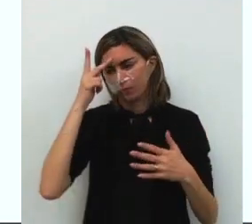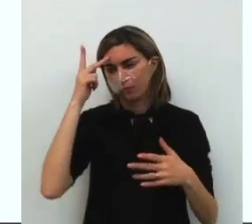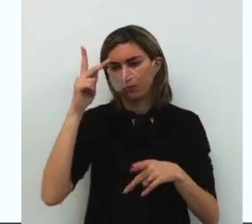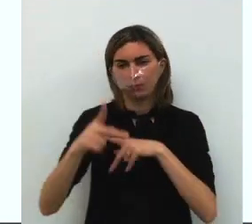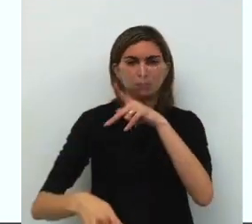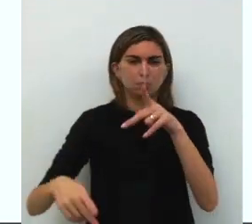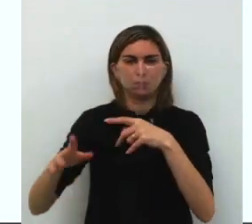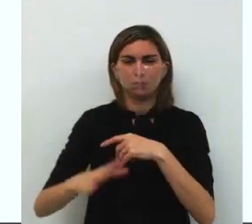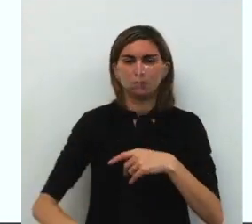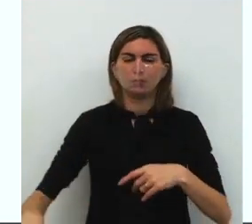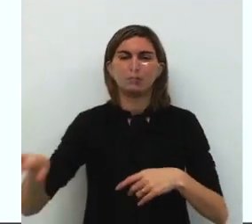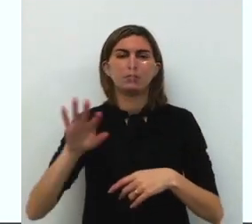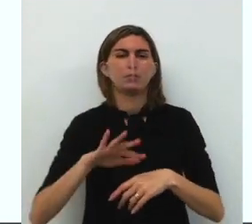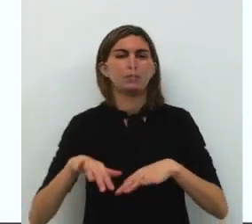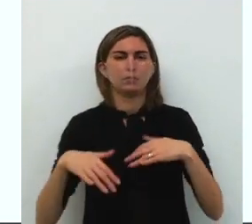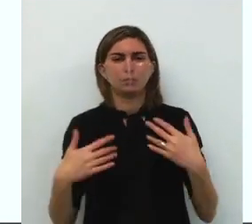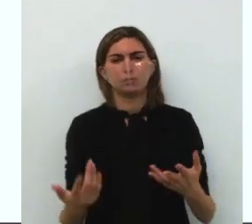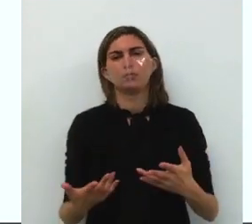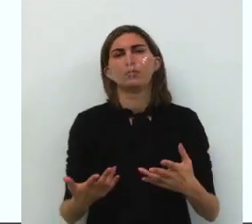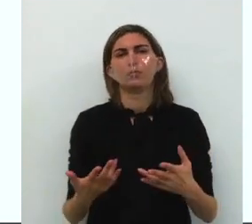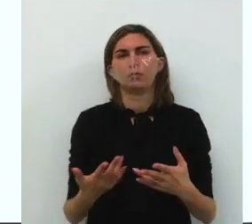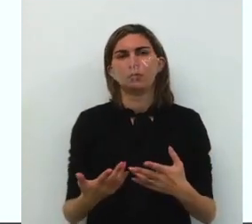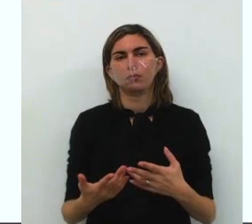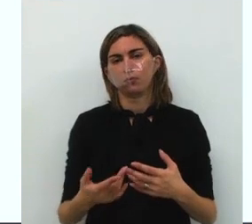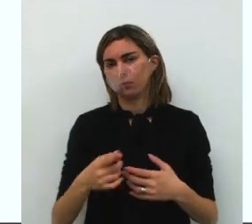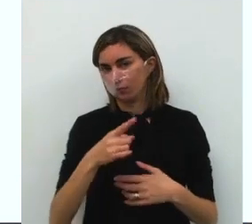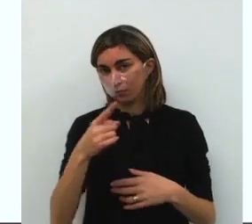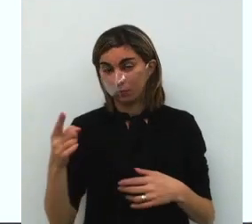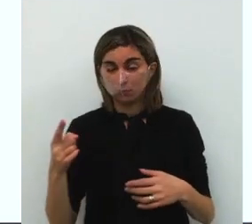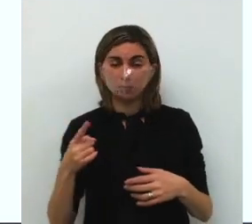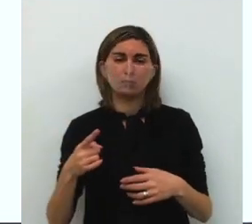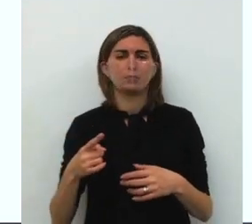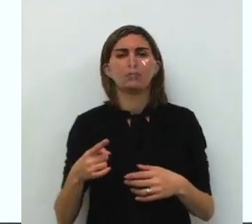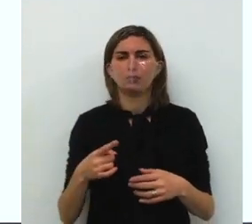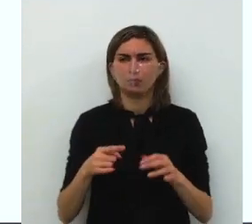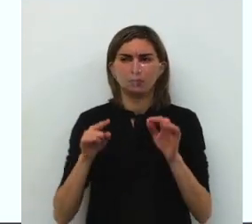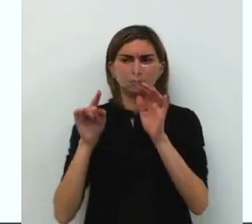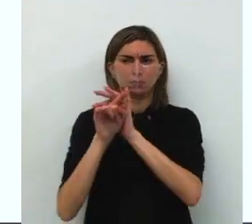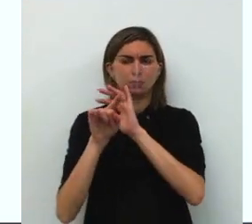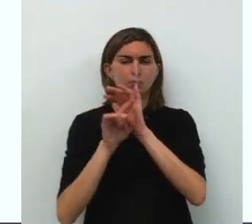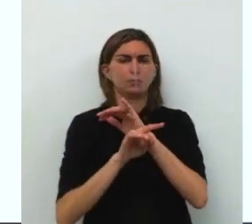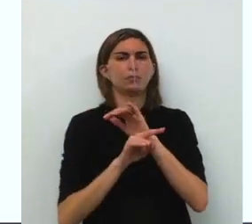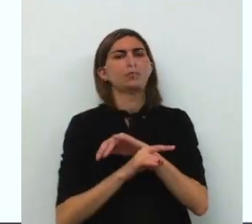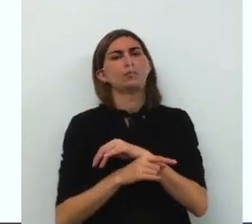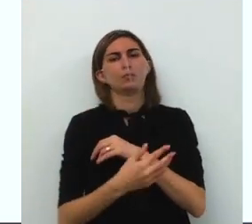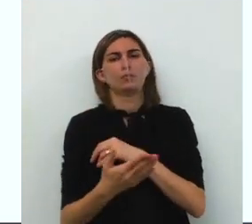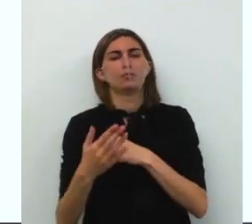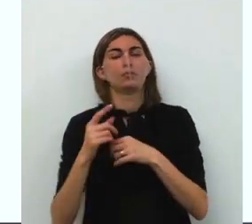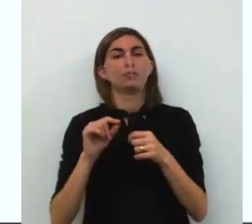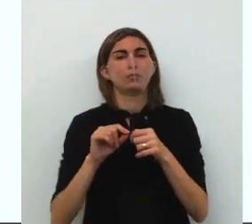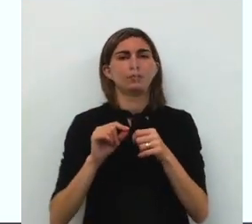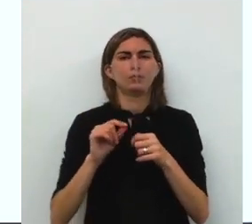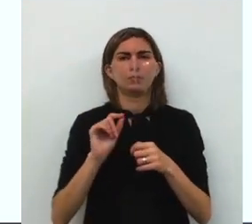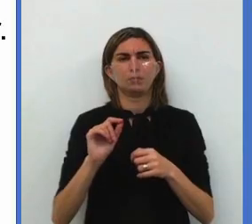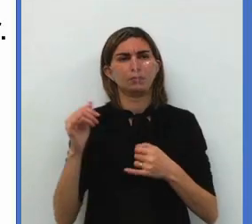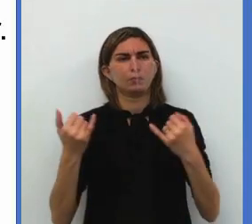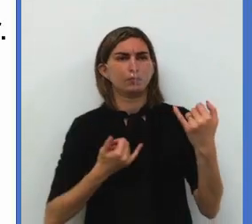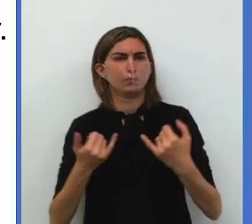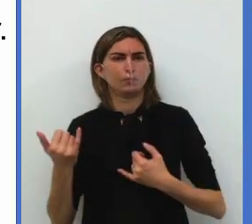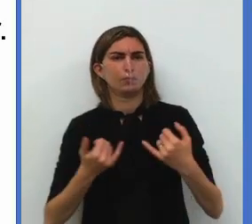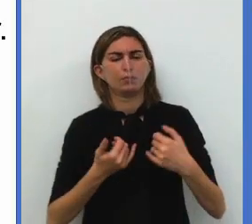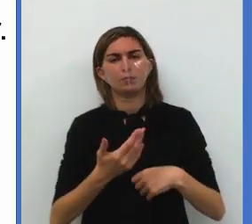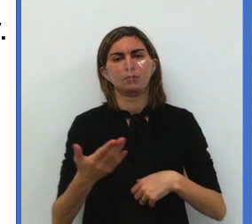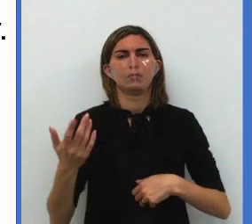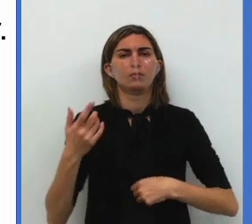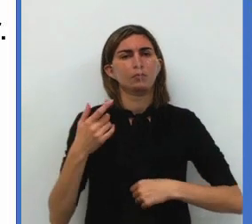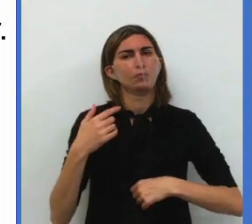as pessoas que estão à sua volta. Então, diante dessas perguntinhas, aí o que é que você vai fazer com essa